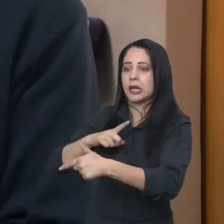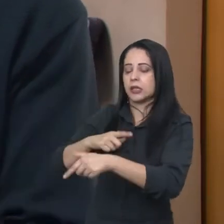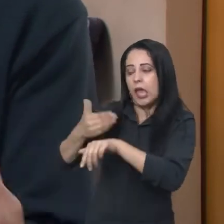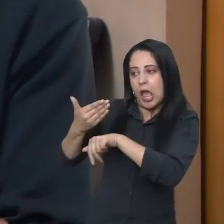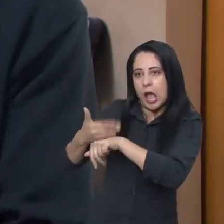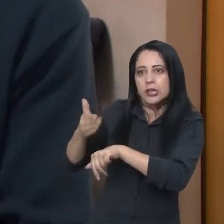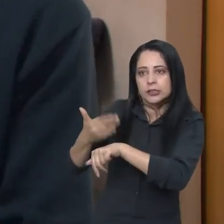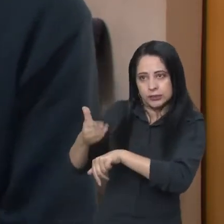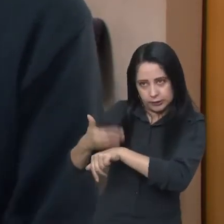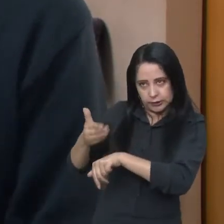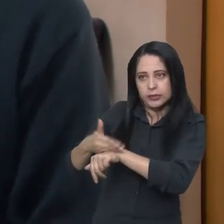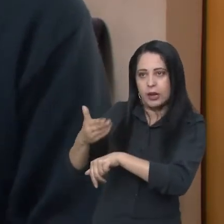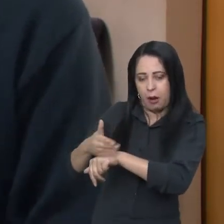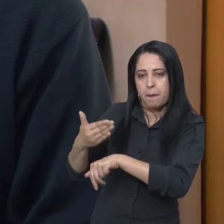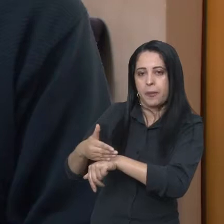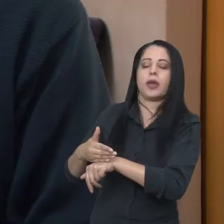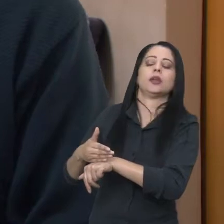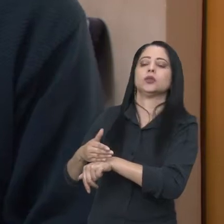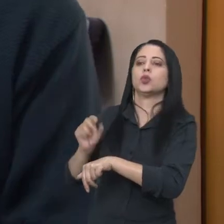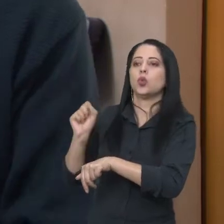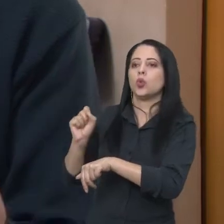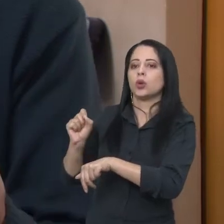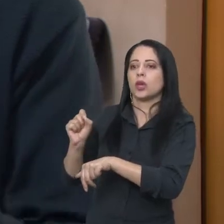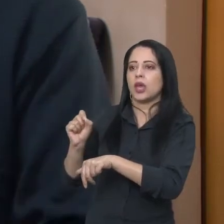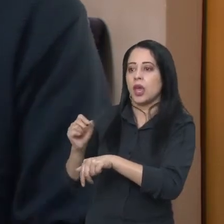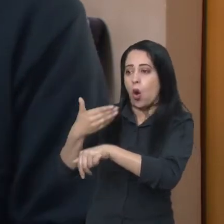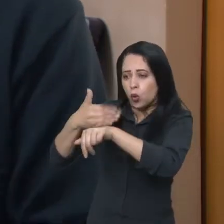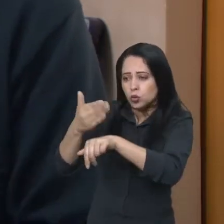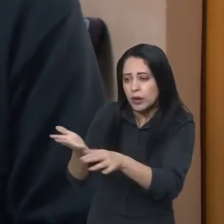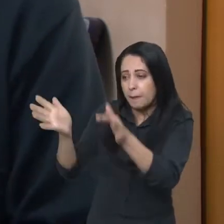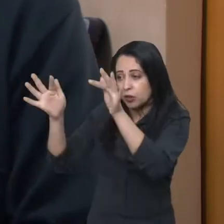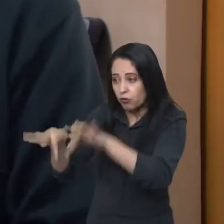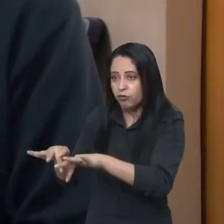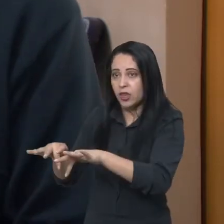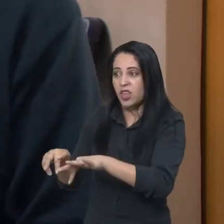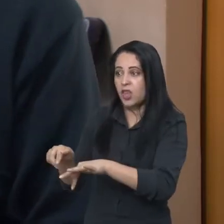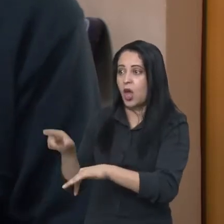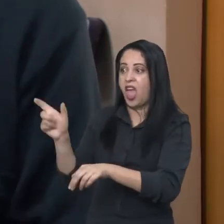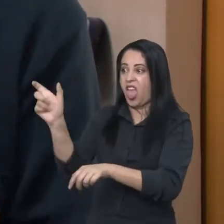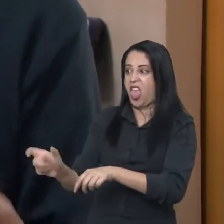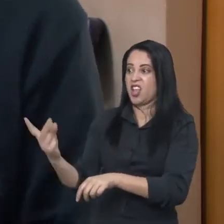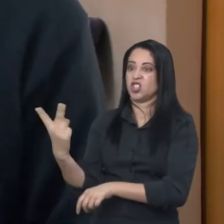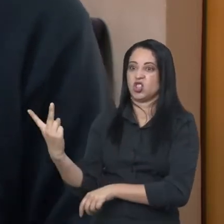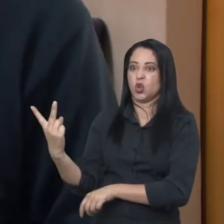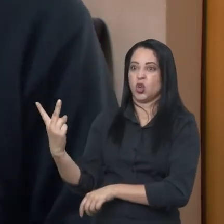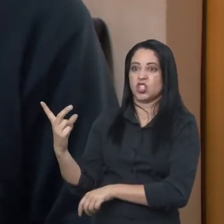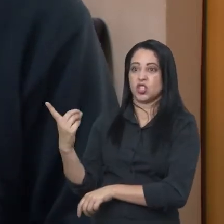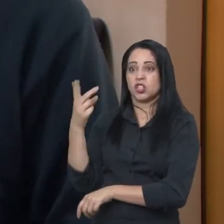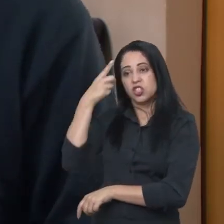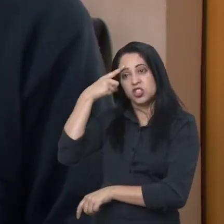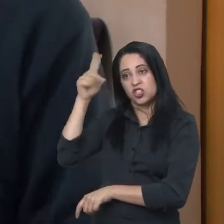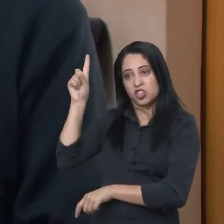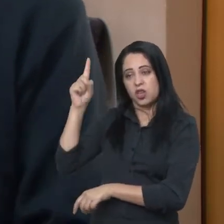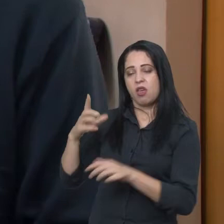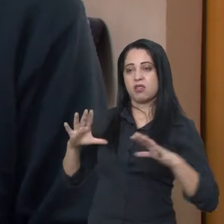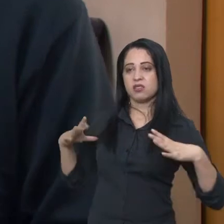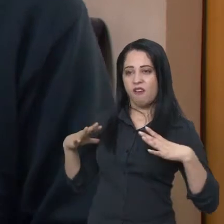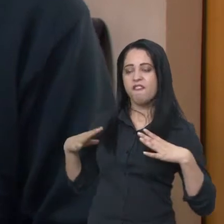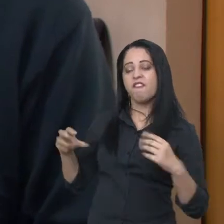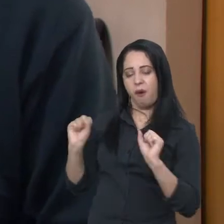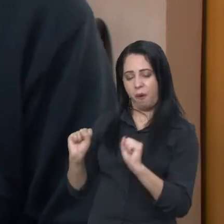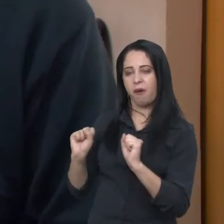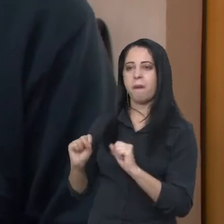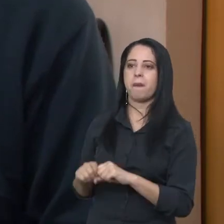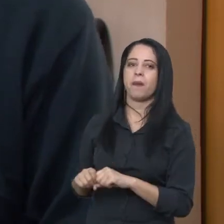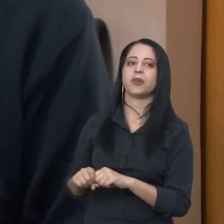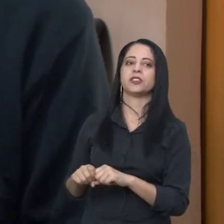um treinamento que é oferecido pela Justiça Eleitoral, onde, finalizando o treinamento, eles têm direito a 2 dias de dispensa junto ao